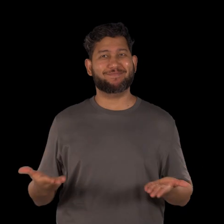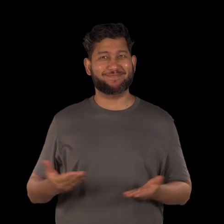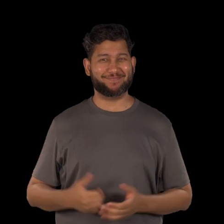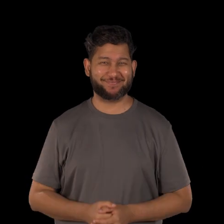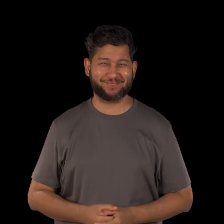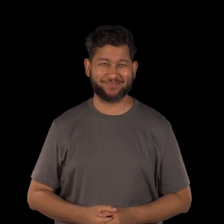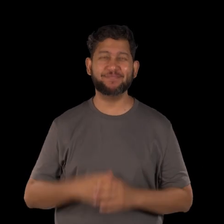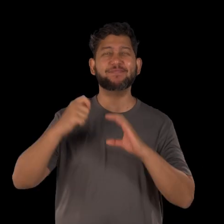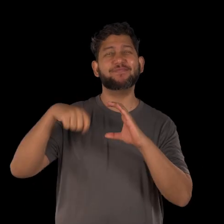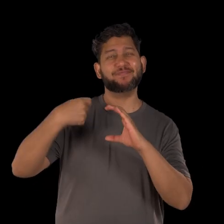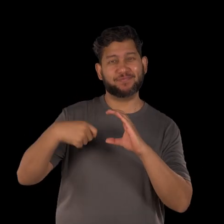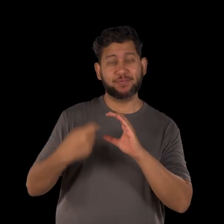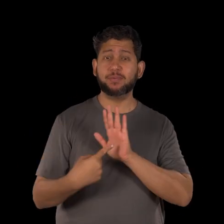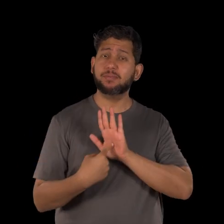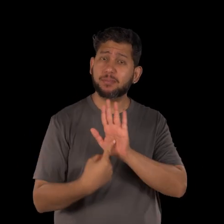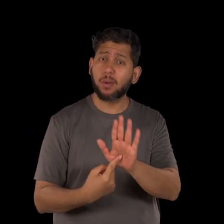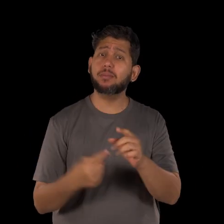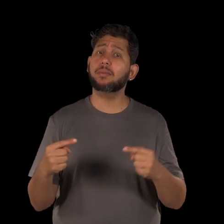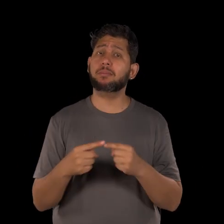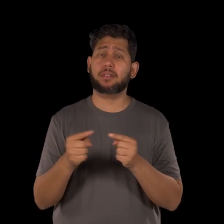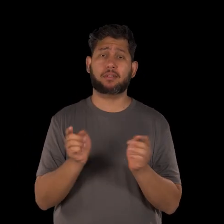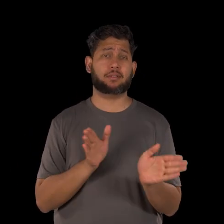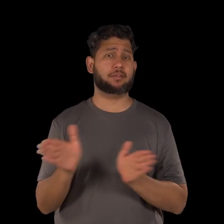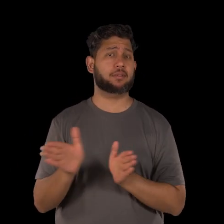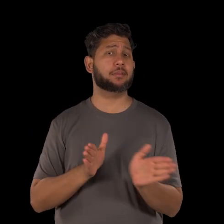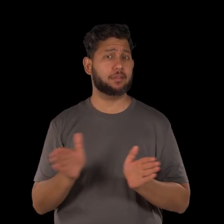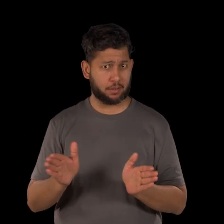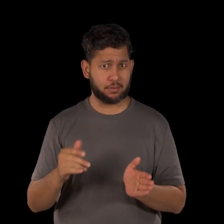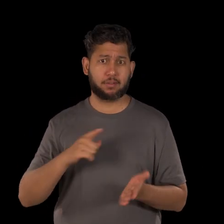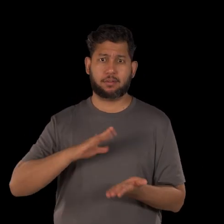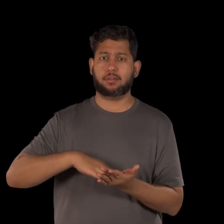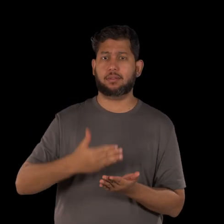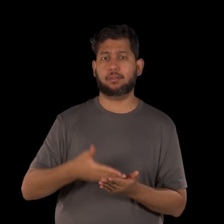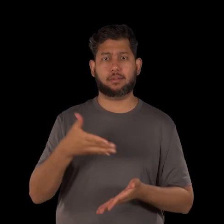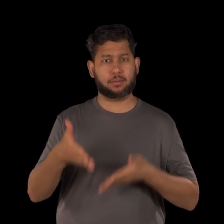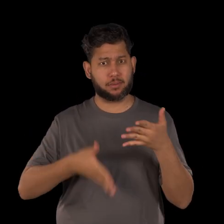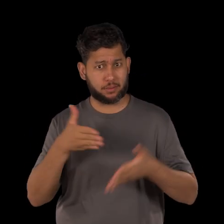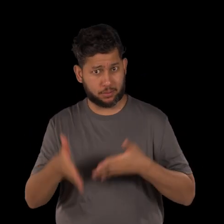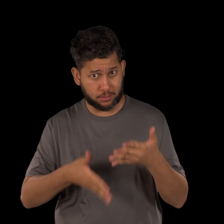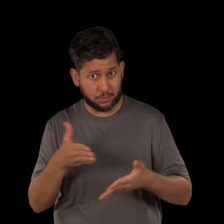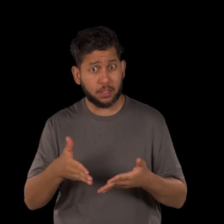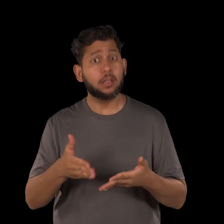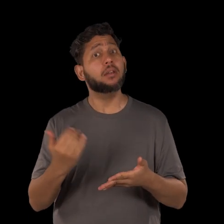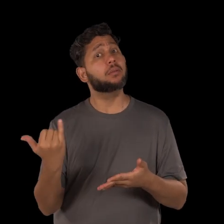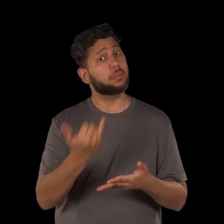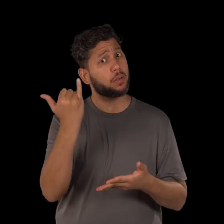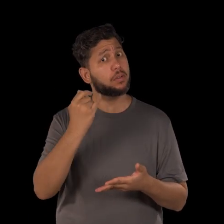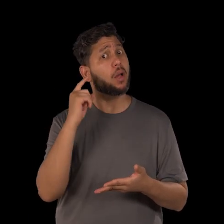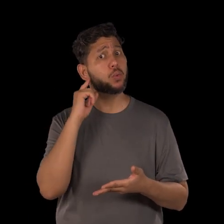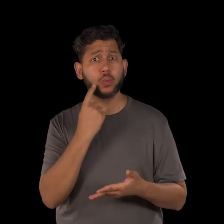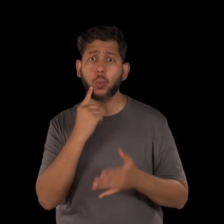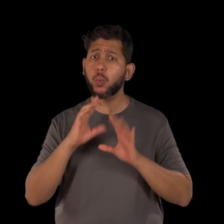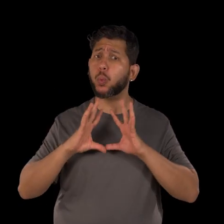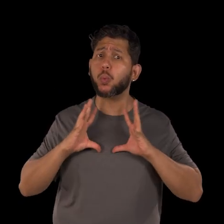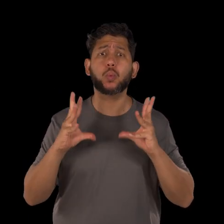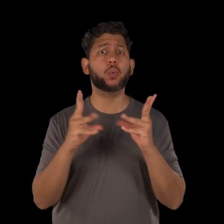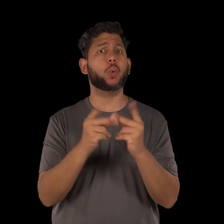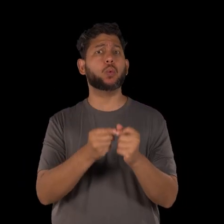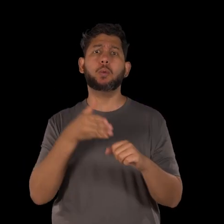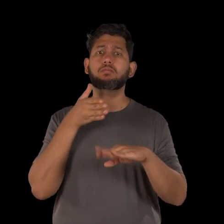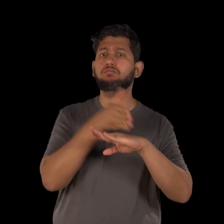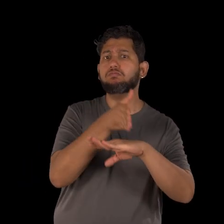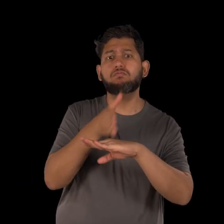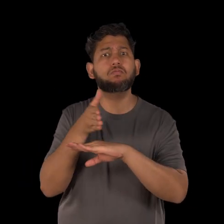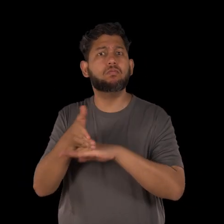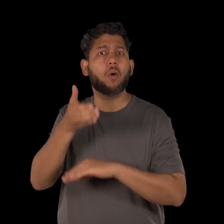Esse vídeo é uma medida de acessibilidade que conta com intérprete de Libras, de forma a democratizar o acesso deste conteúdo